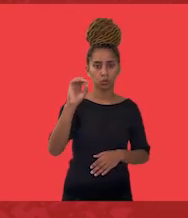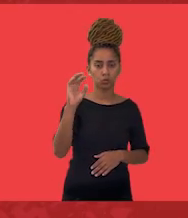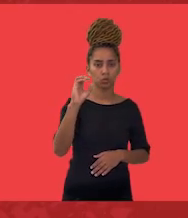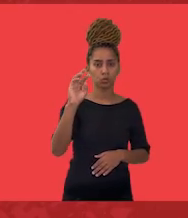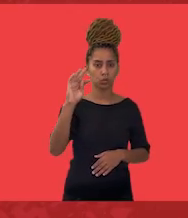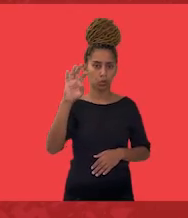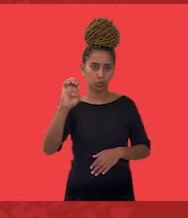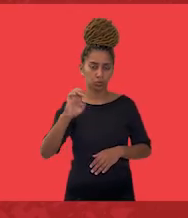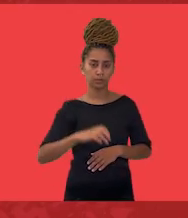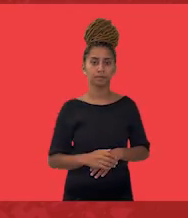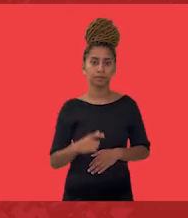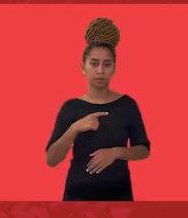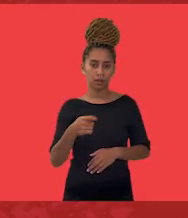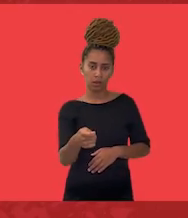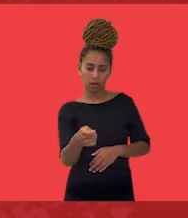desinteressada de caças,